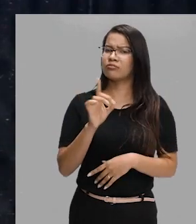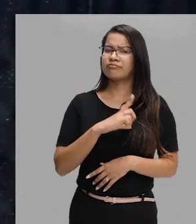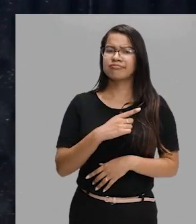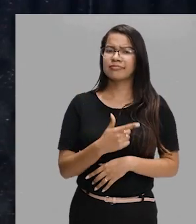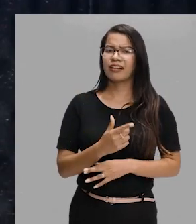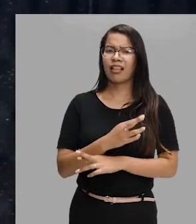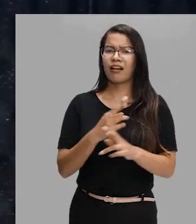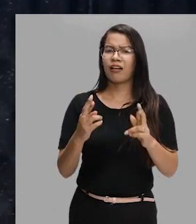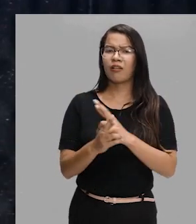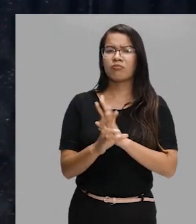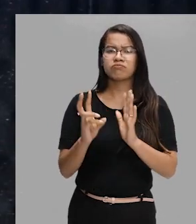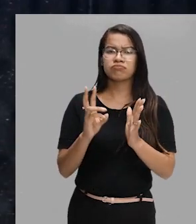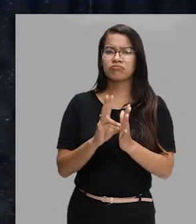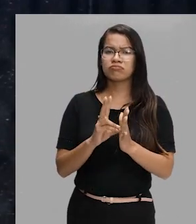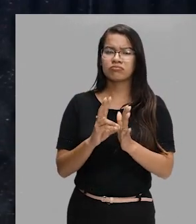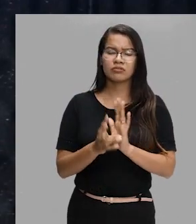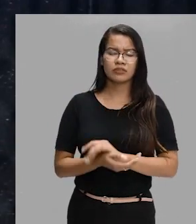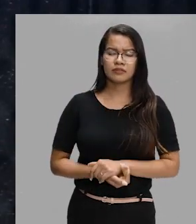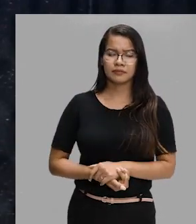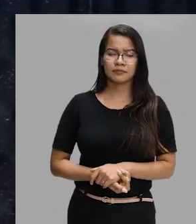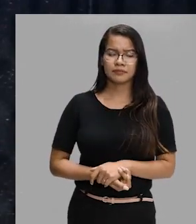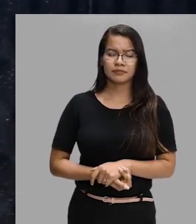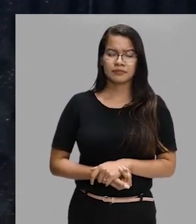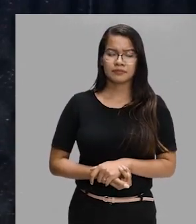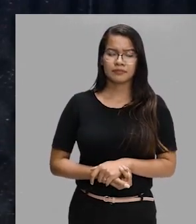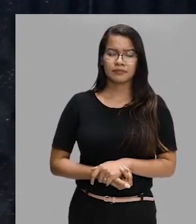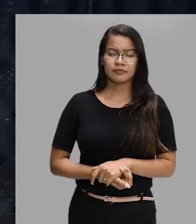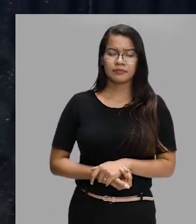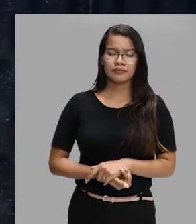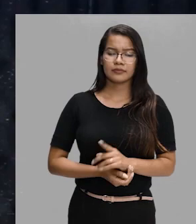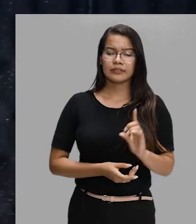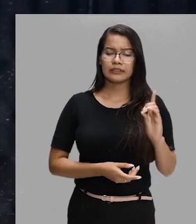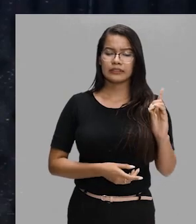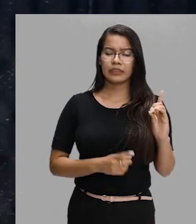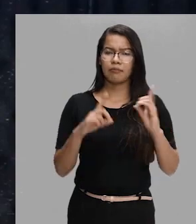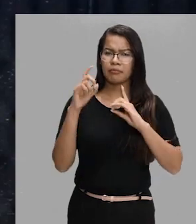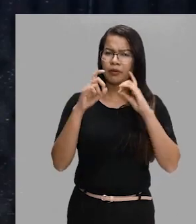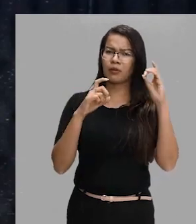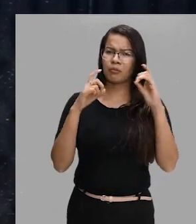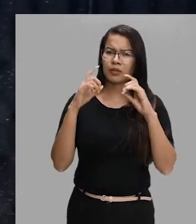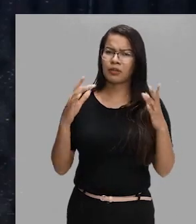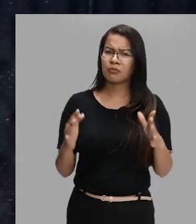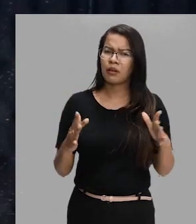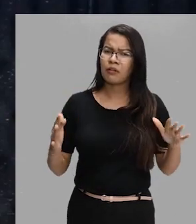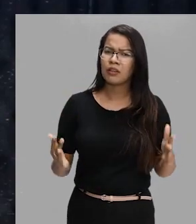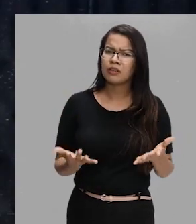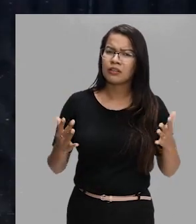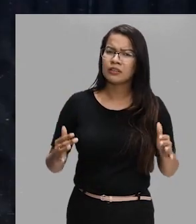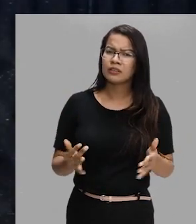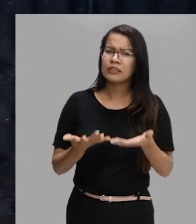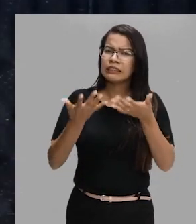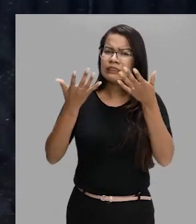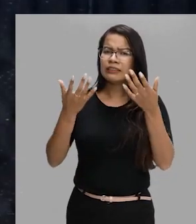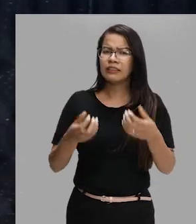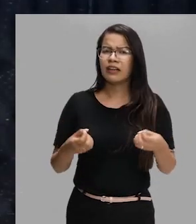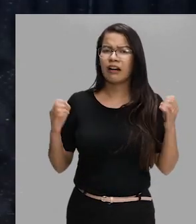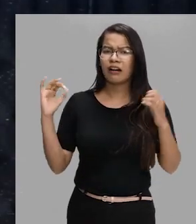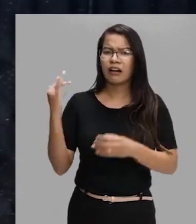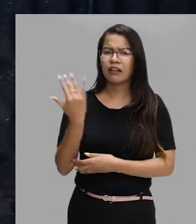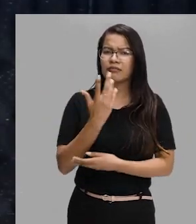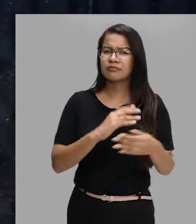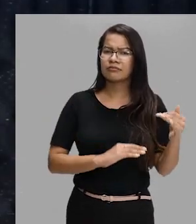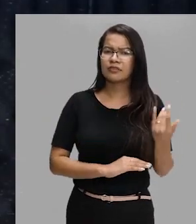indianismo e de regionalismo e urbano, não é não? Preocupação em exaltar a natureza também é uma característica de